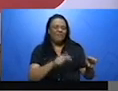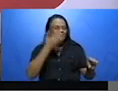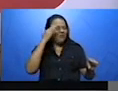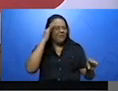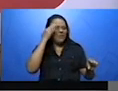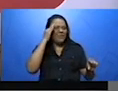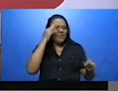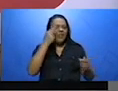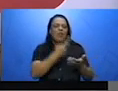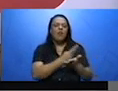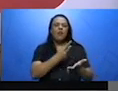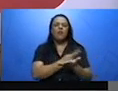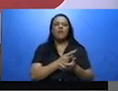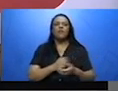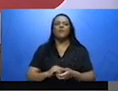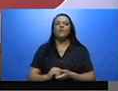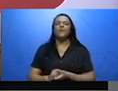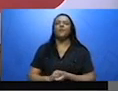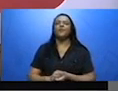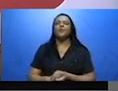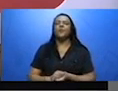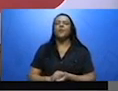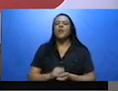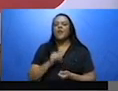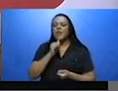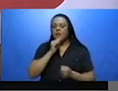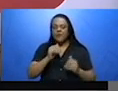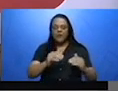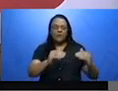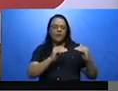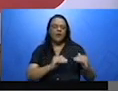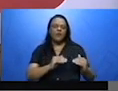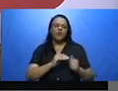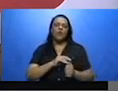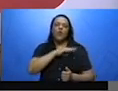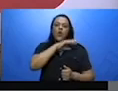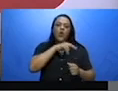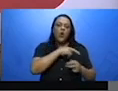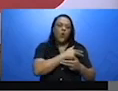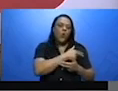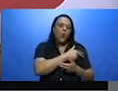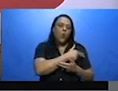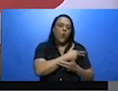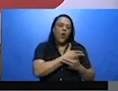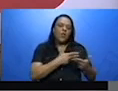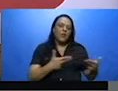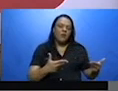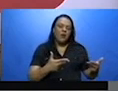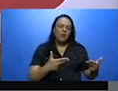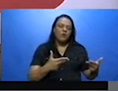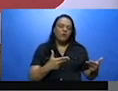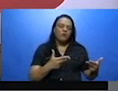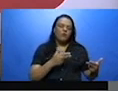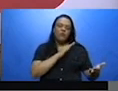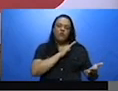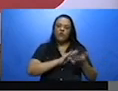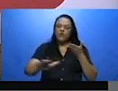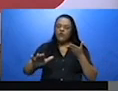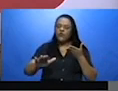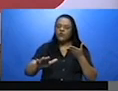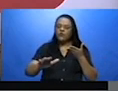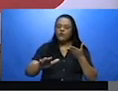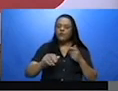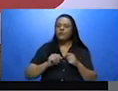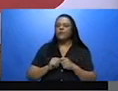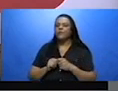errado. A de baixo, o animal fugiu, percebendo a aproximação de pessoas.